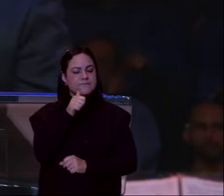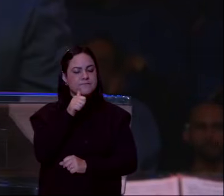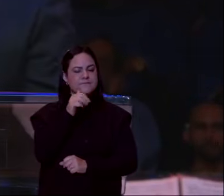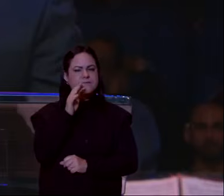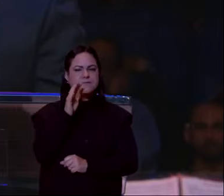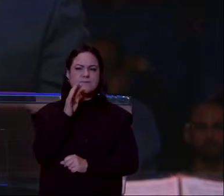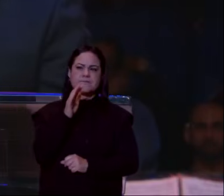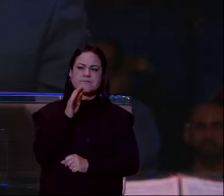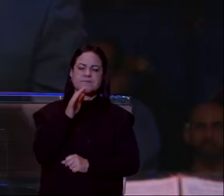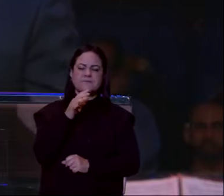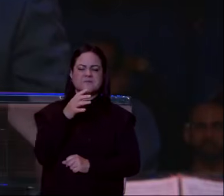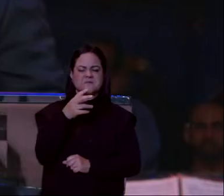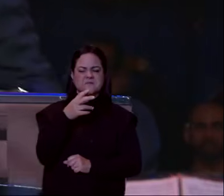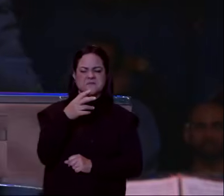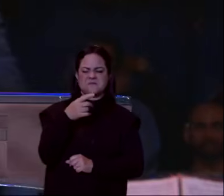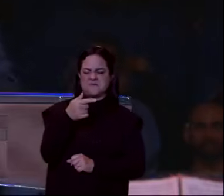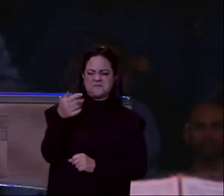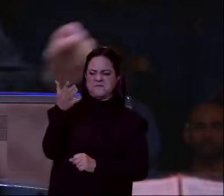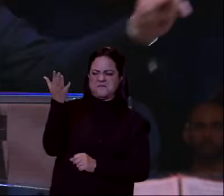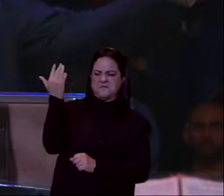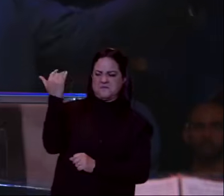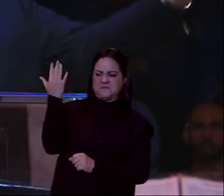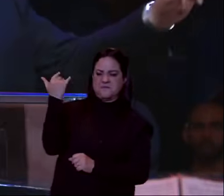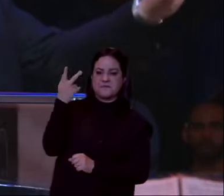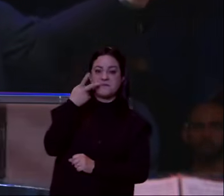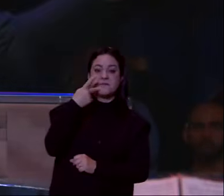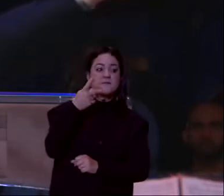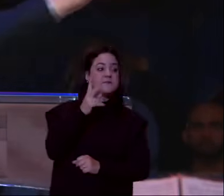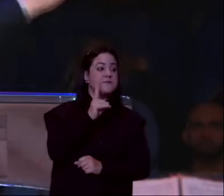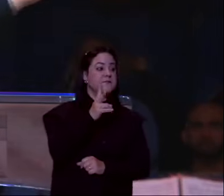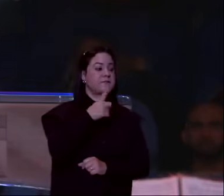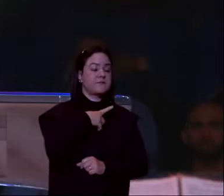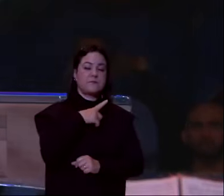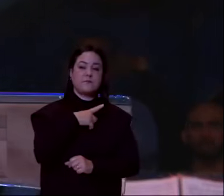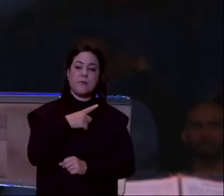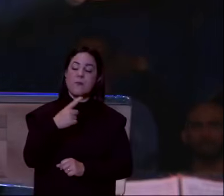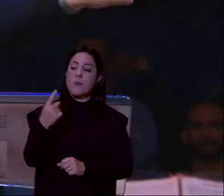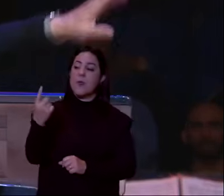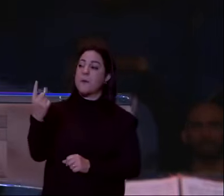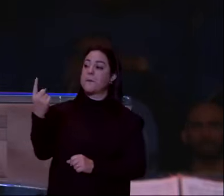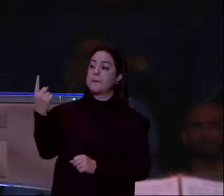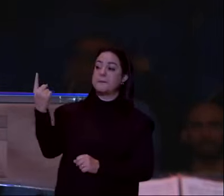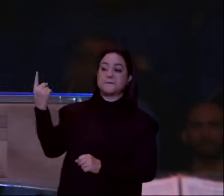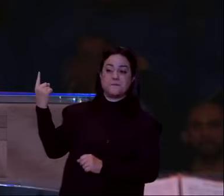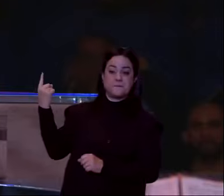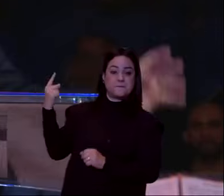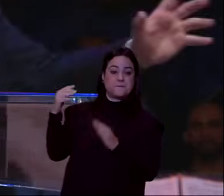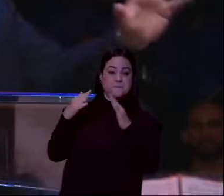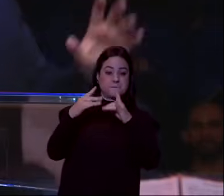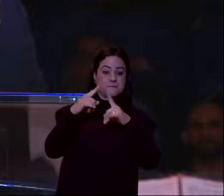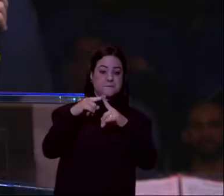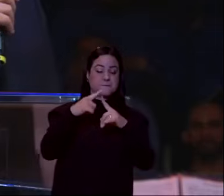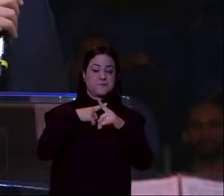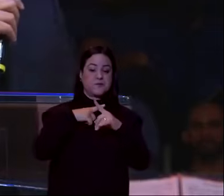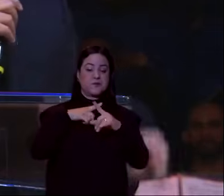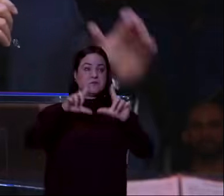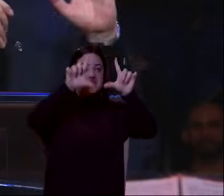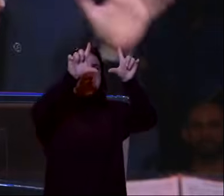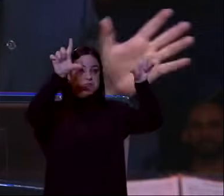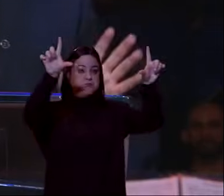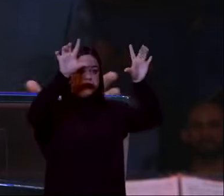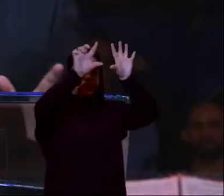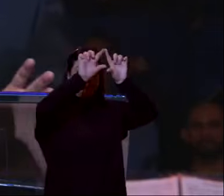algumas semanas atrás, que ela me disse que passava aqui na frente da igreja, tinha um versículo na placa, né? E aí o pessoal da